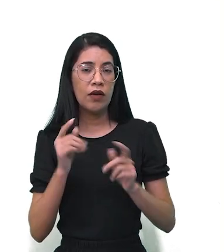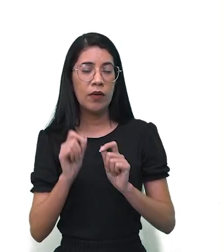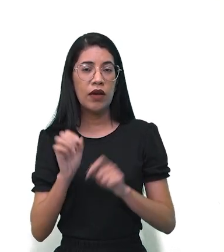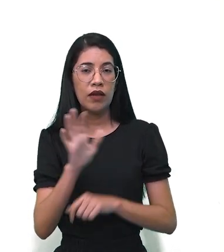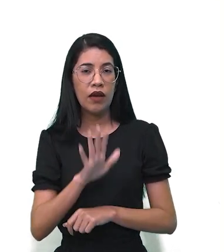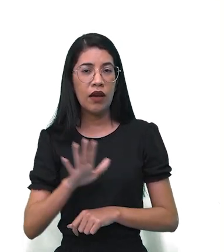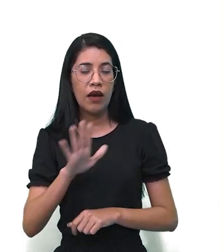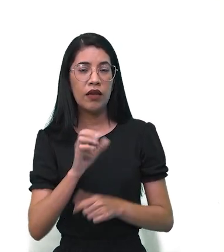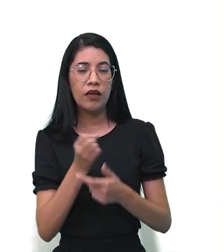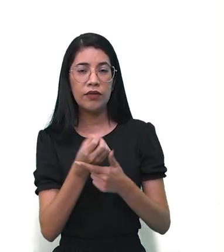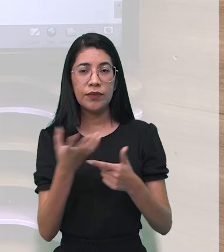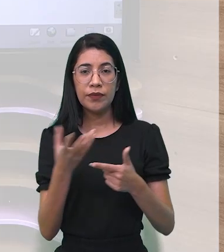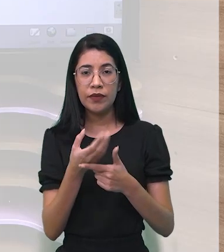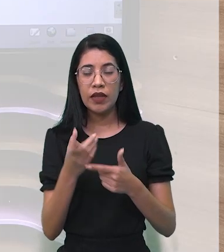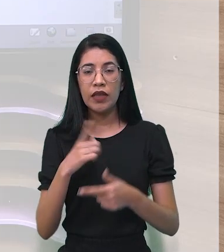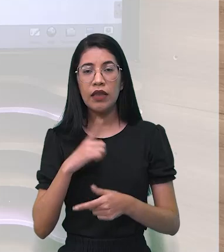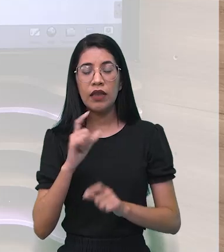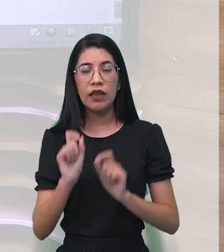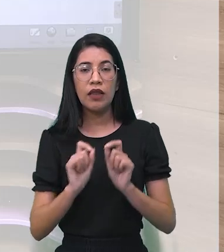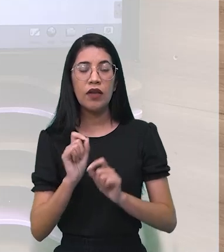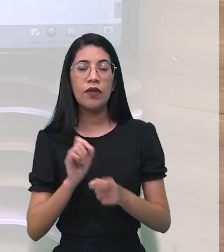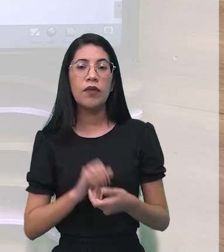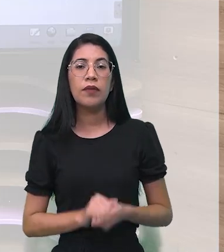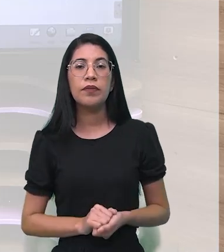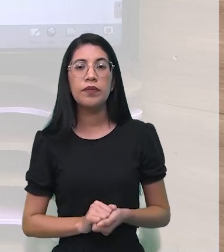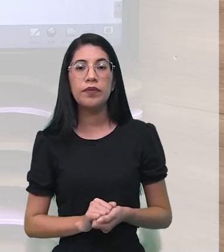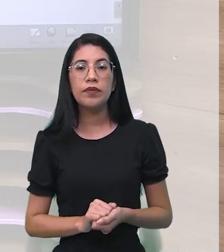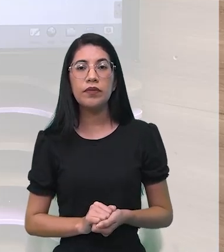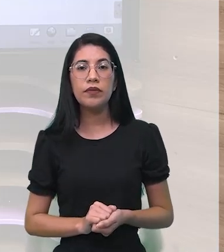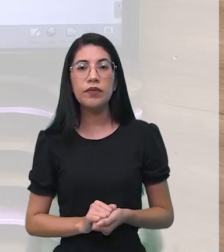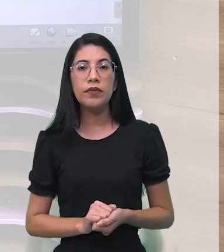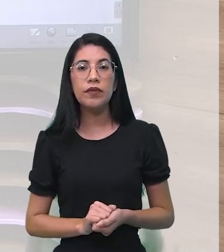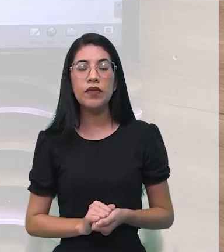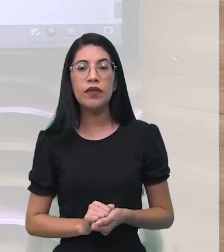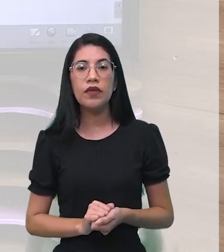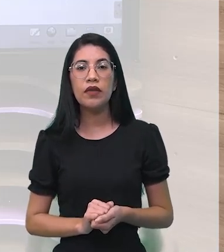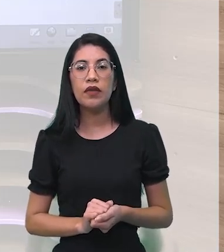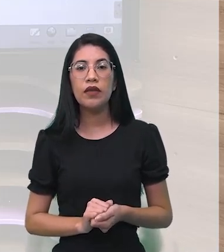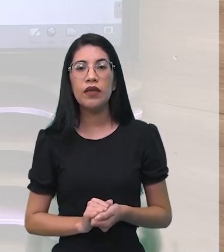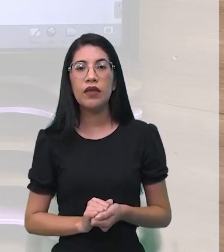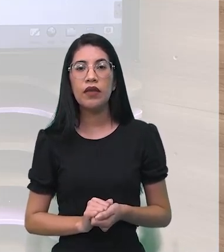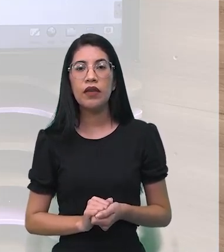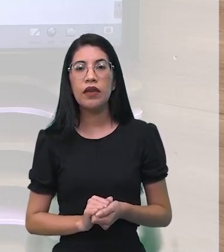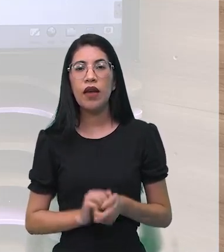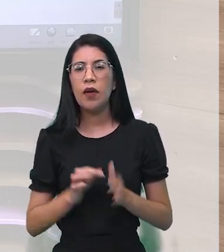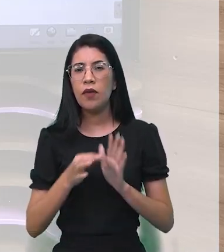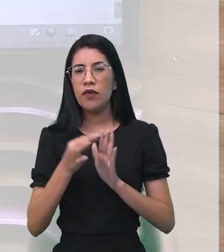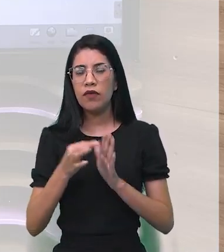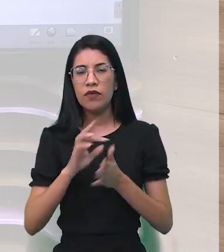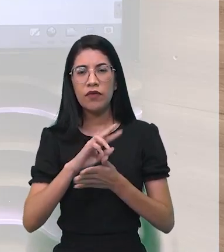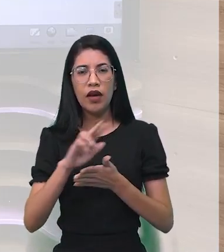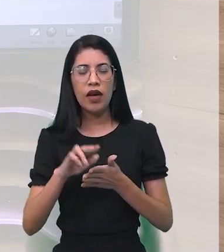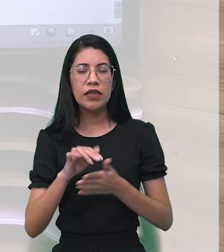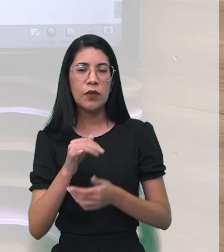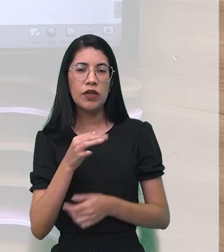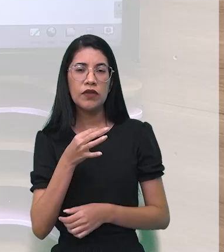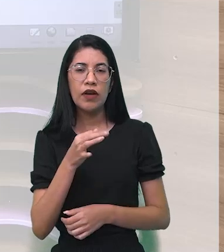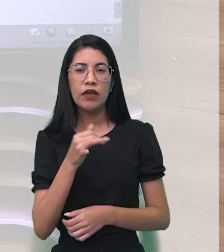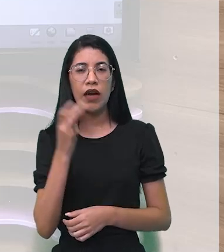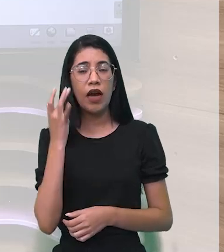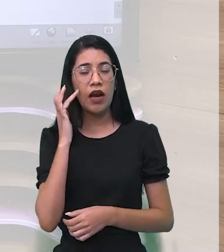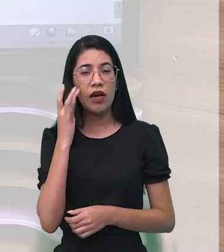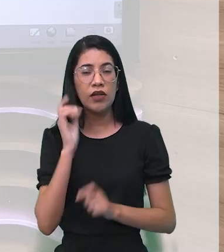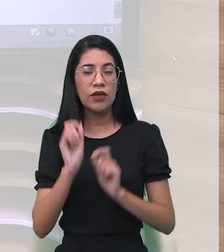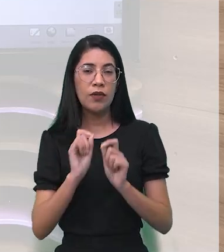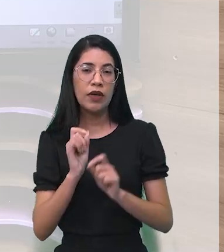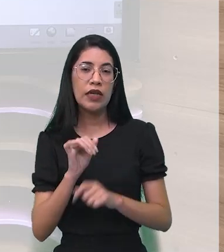da álgebra, ele envolve, né, essas suposições que eu acabei de fazer aqui. A gente vai supor que o valor de